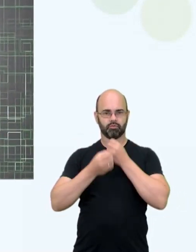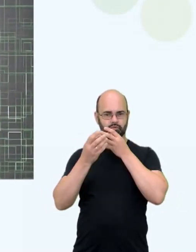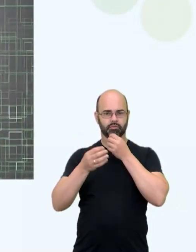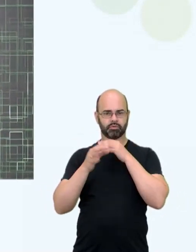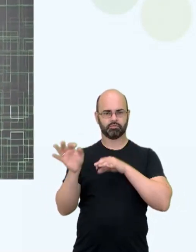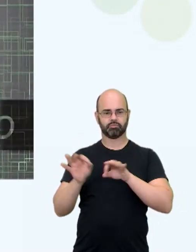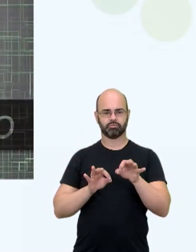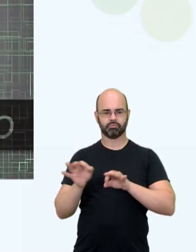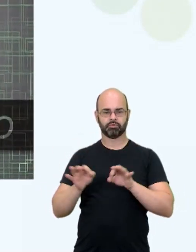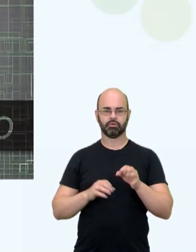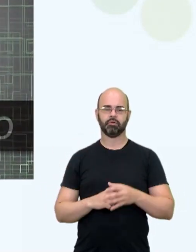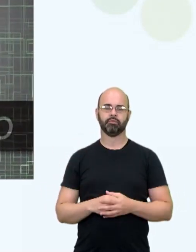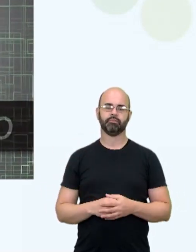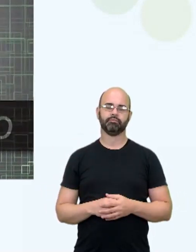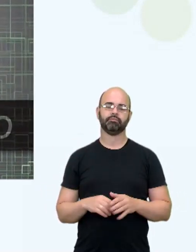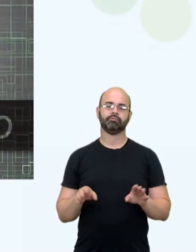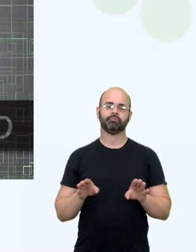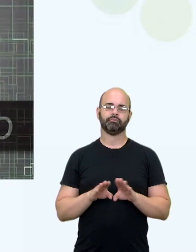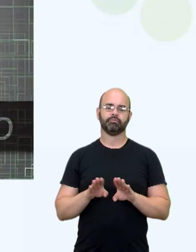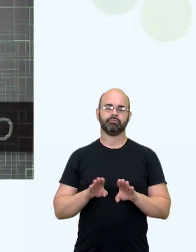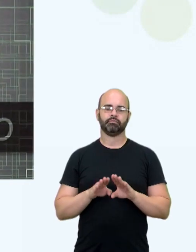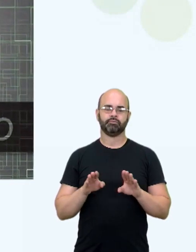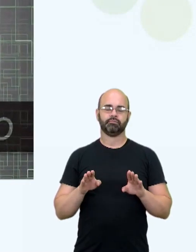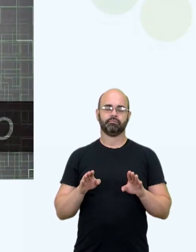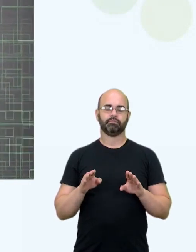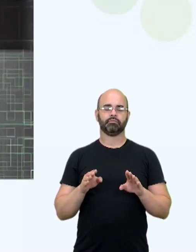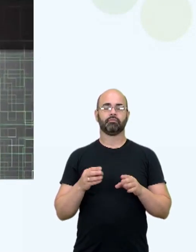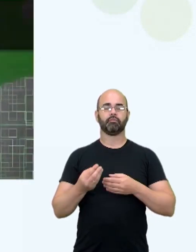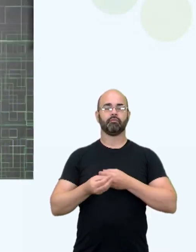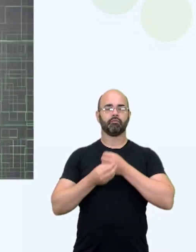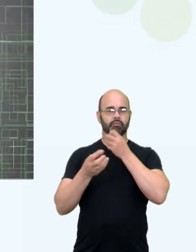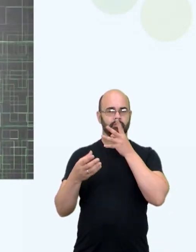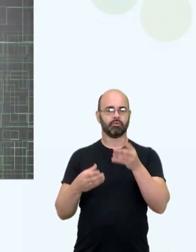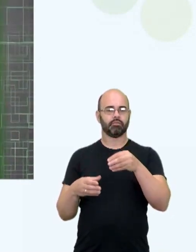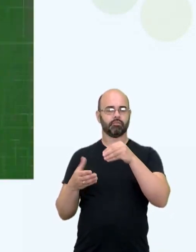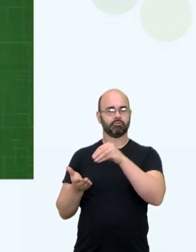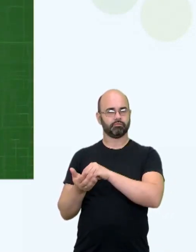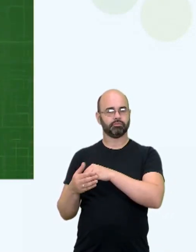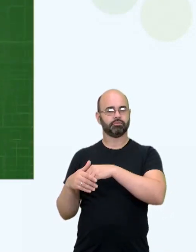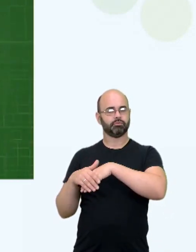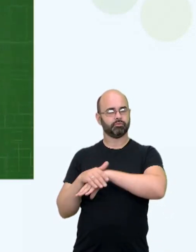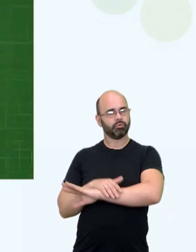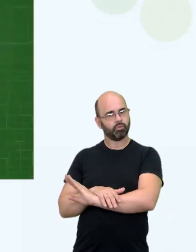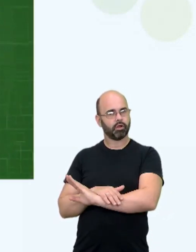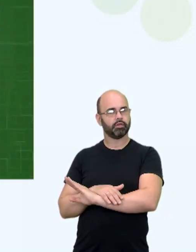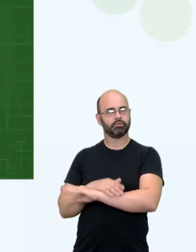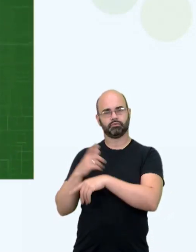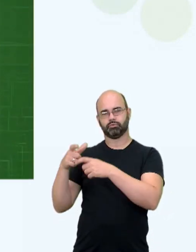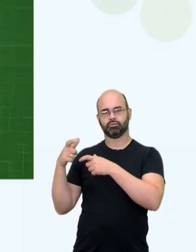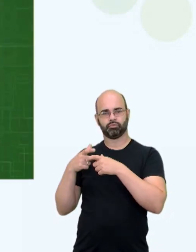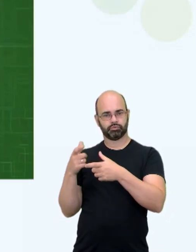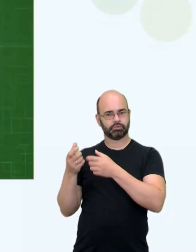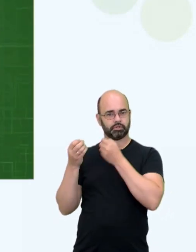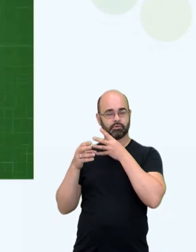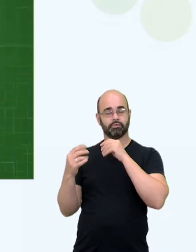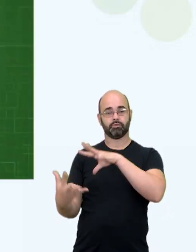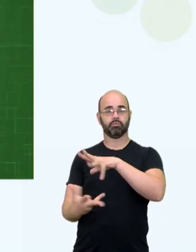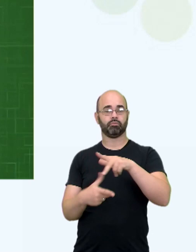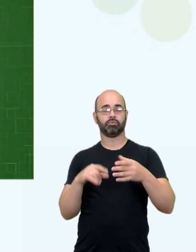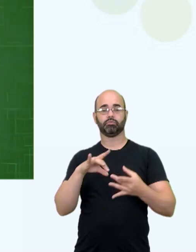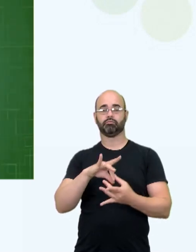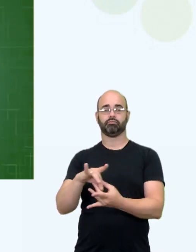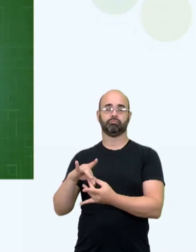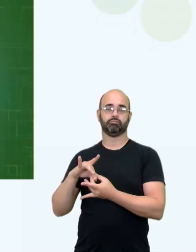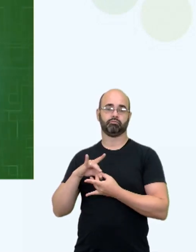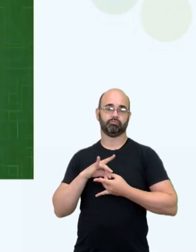bem como propiciar métodos eficazes de armazenamento e disseminação da informação. Em uma sociedade mundial interconectada